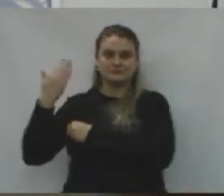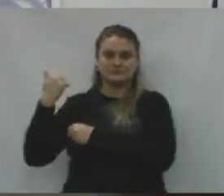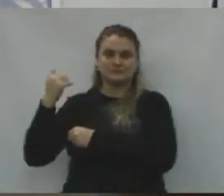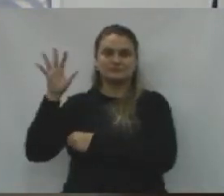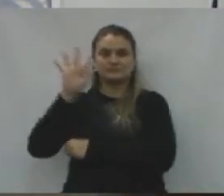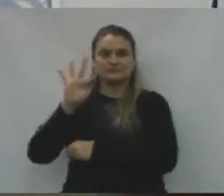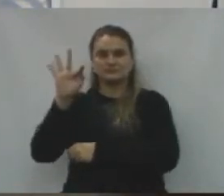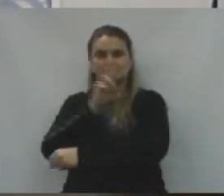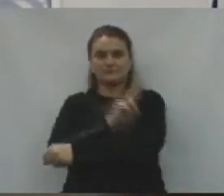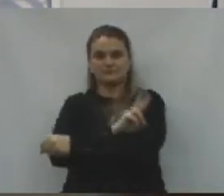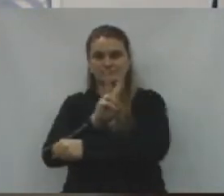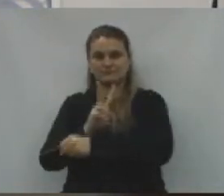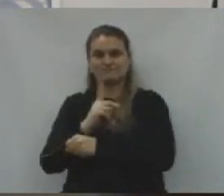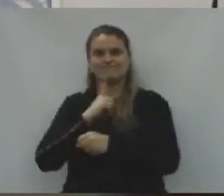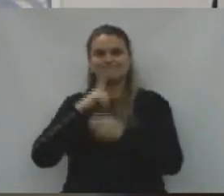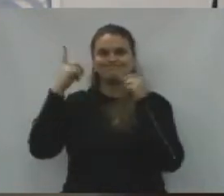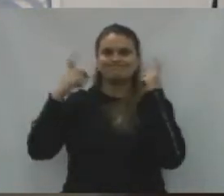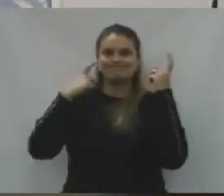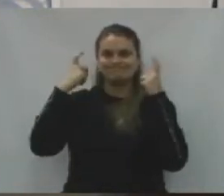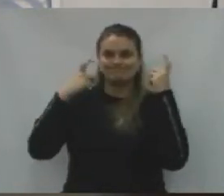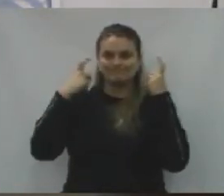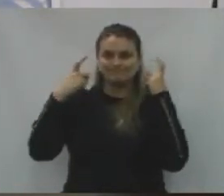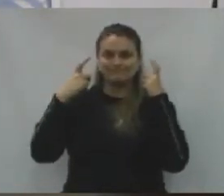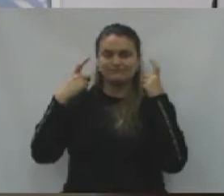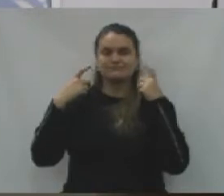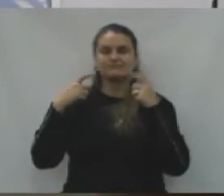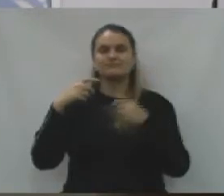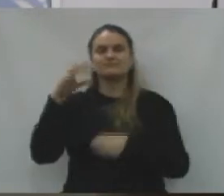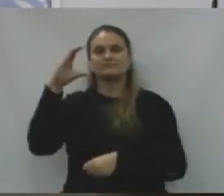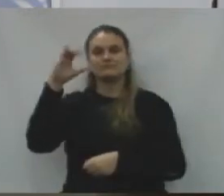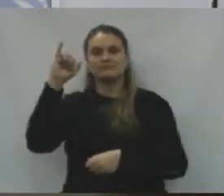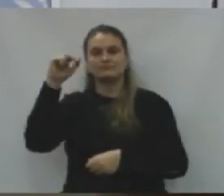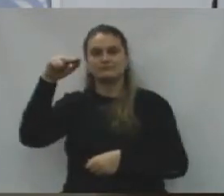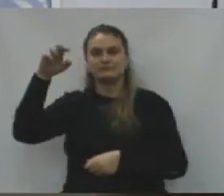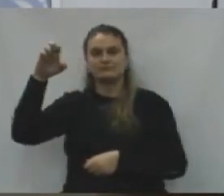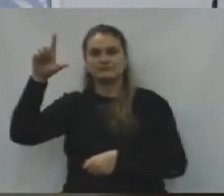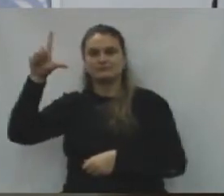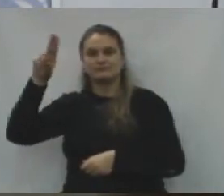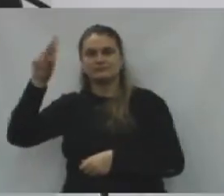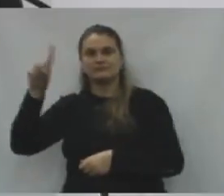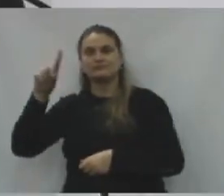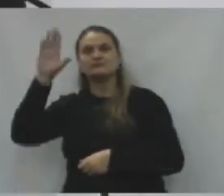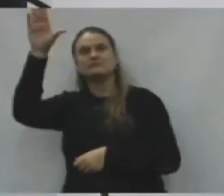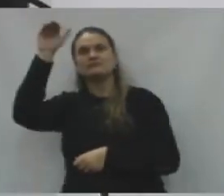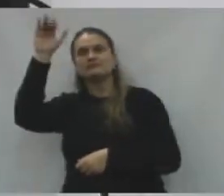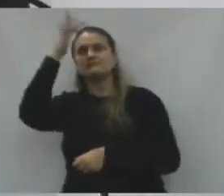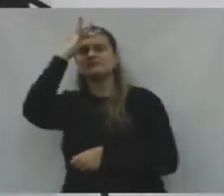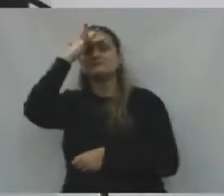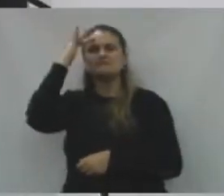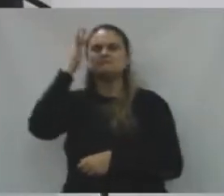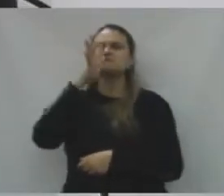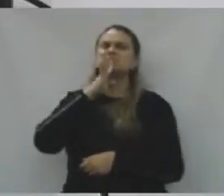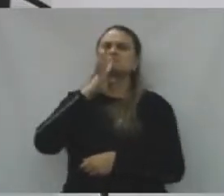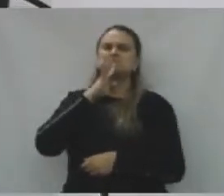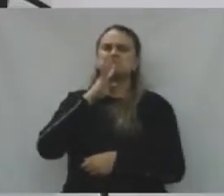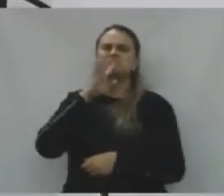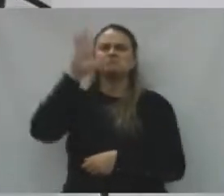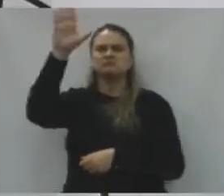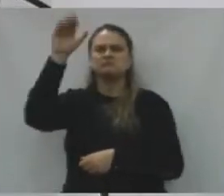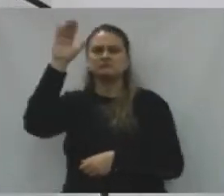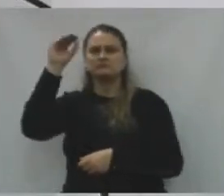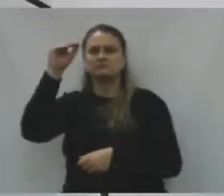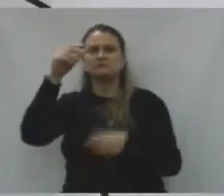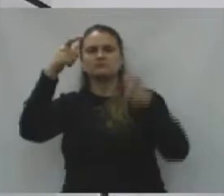quando a Uniuv passou a se preocupar com a administração do Cineluz, nós fizemos uma inspeção, chamamos o